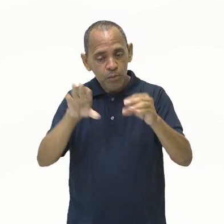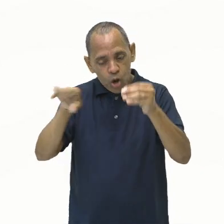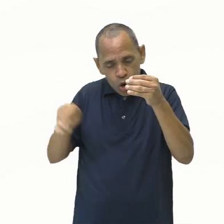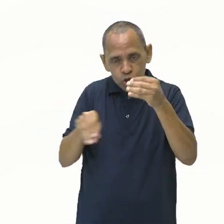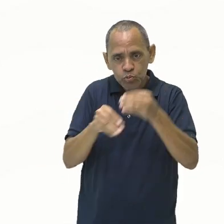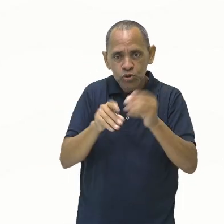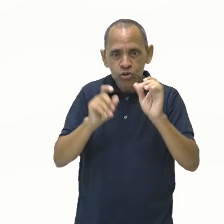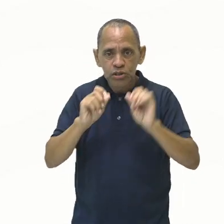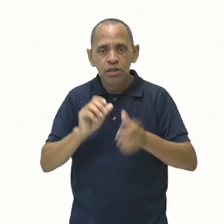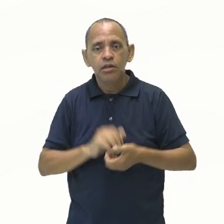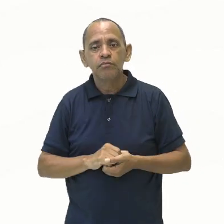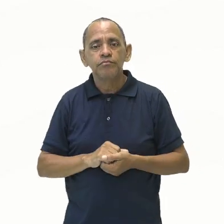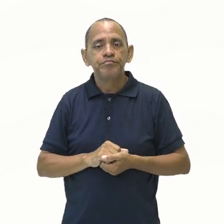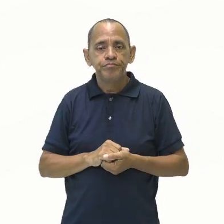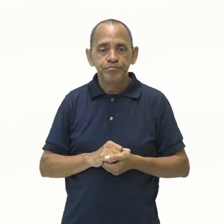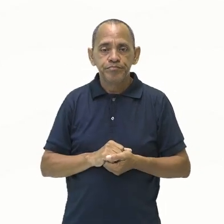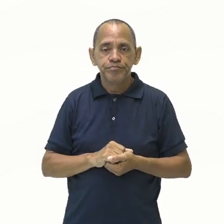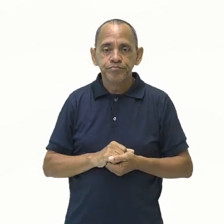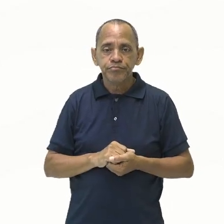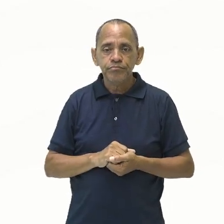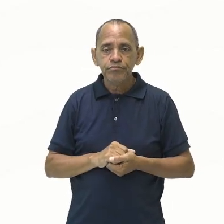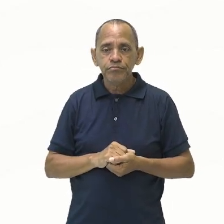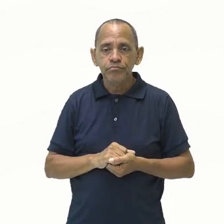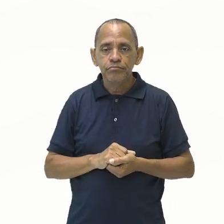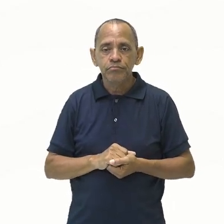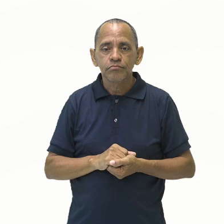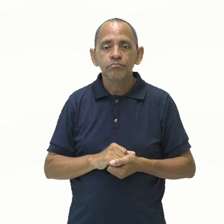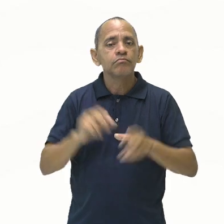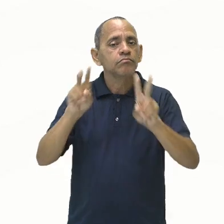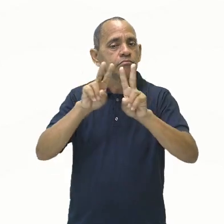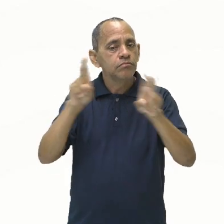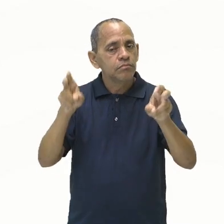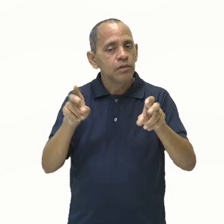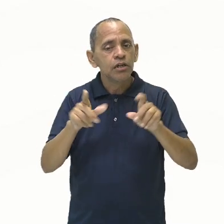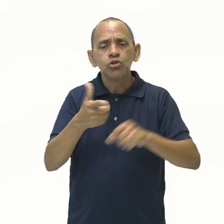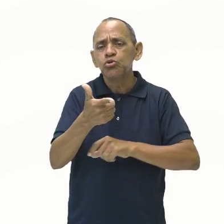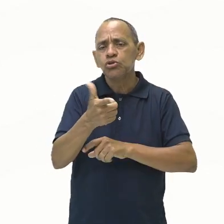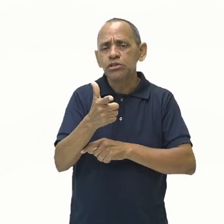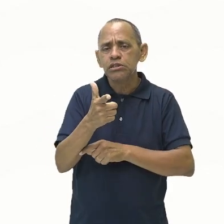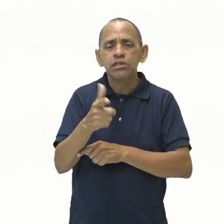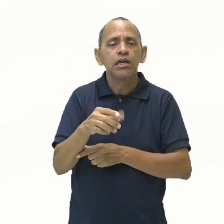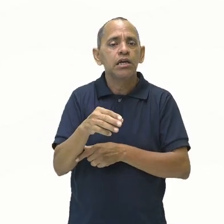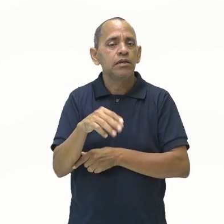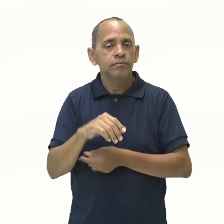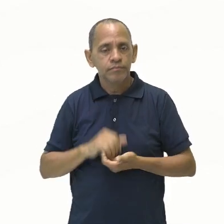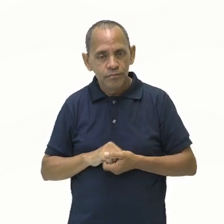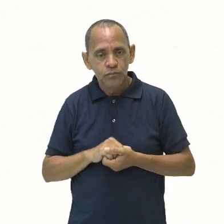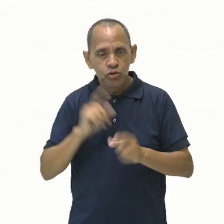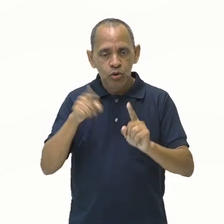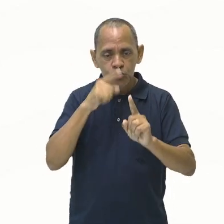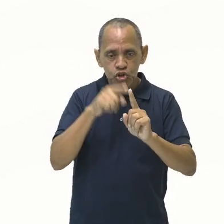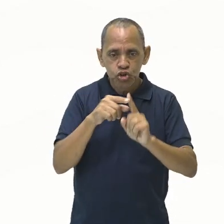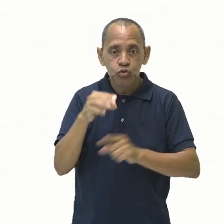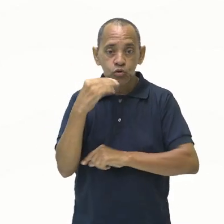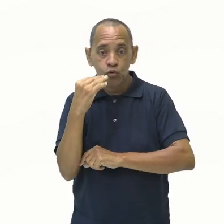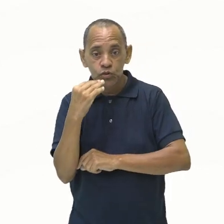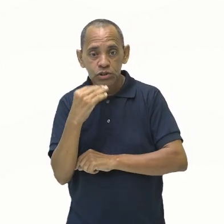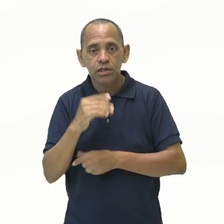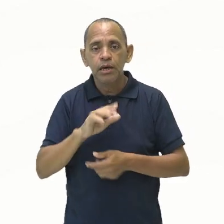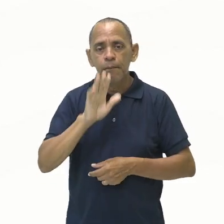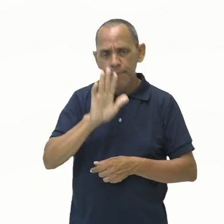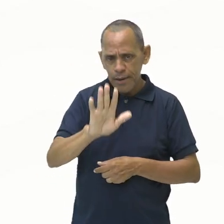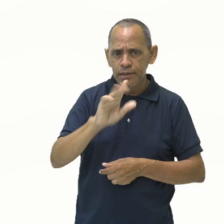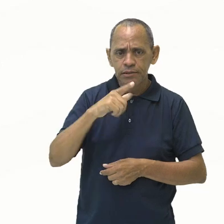contribuições, né, sobre um determinado tema sem a intenção de convencer, mas redigindo bastante coisa, né,